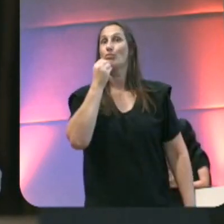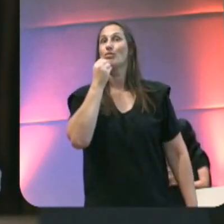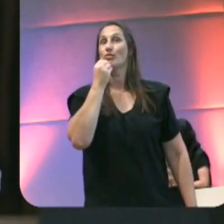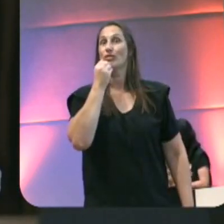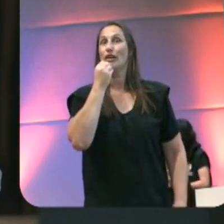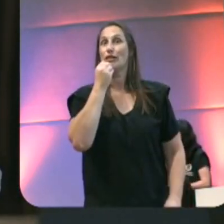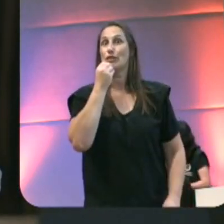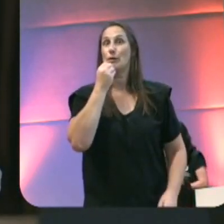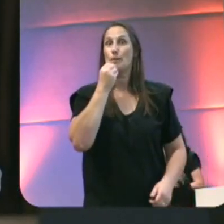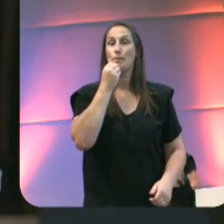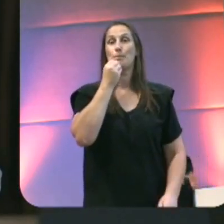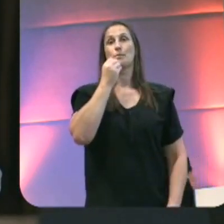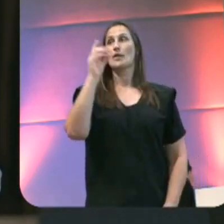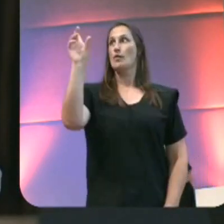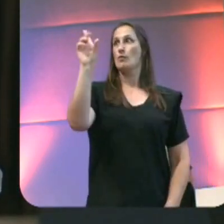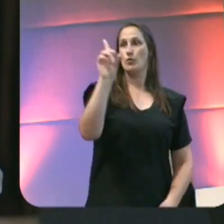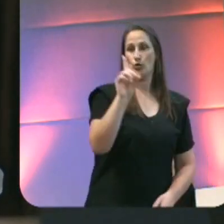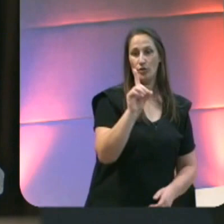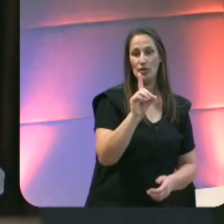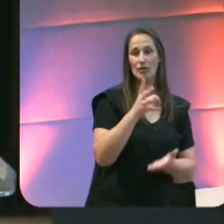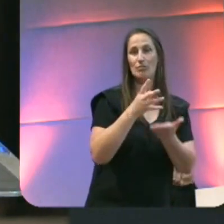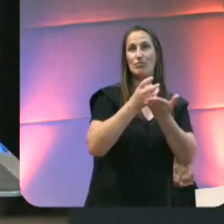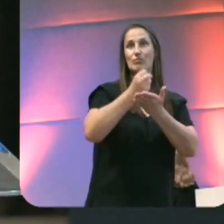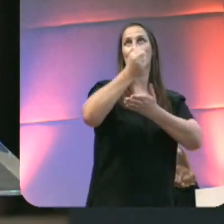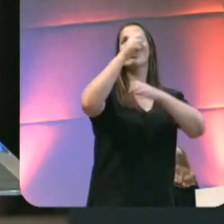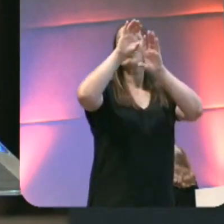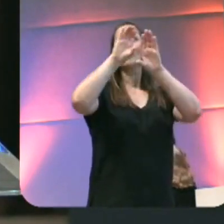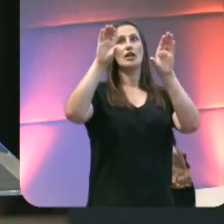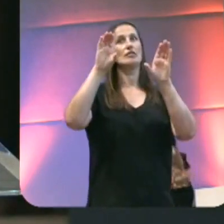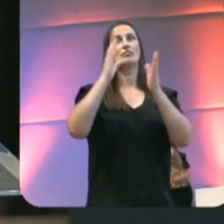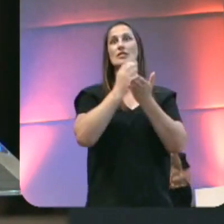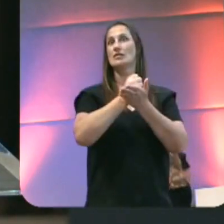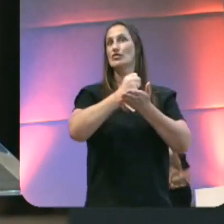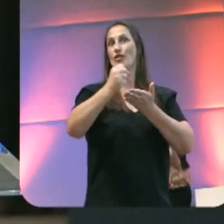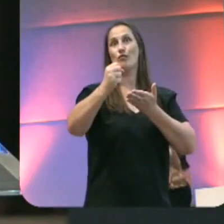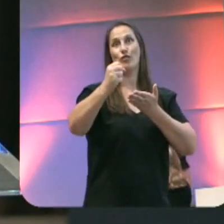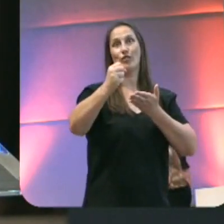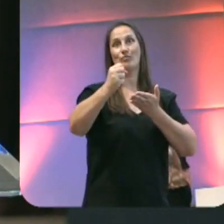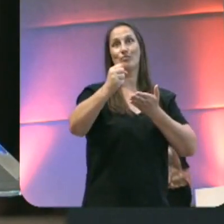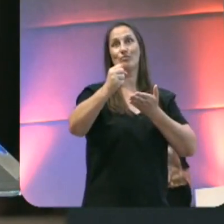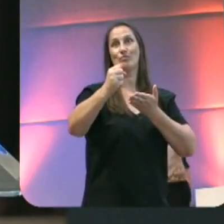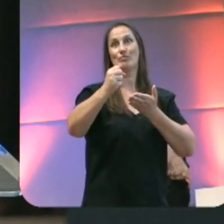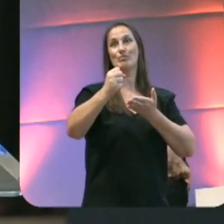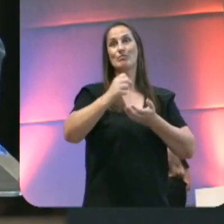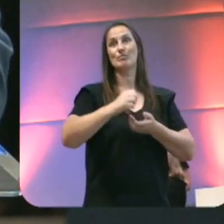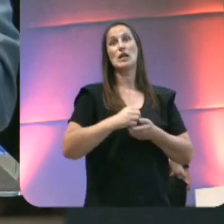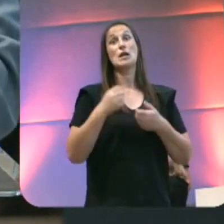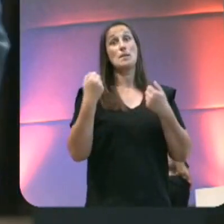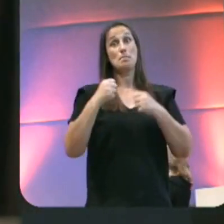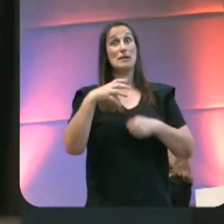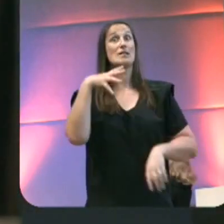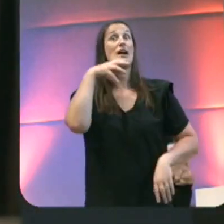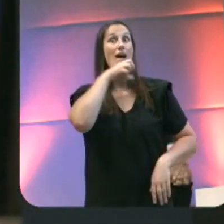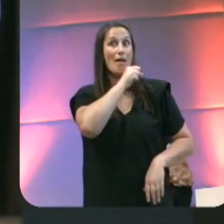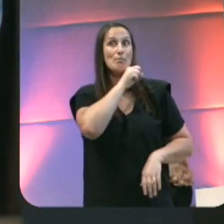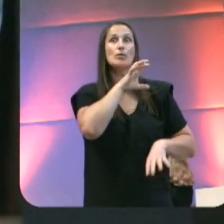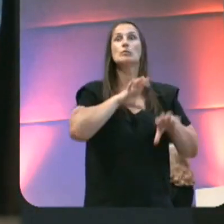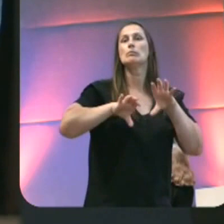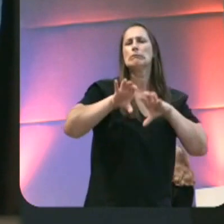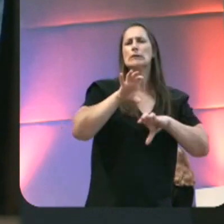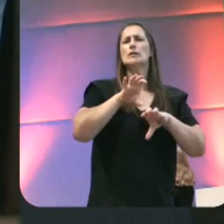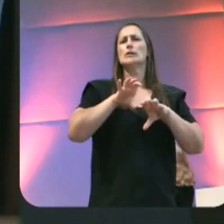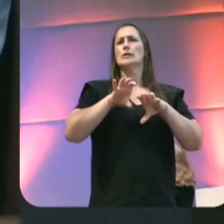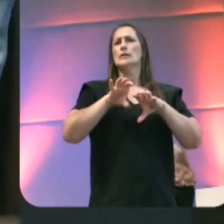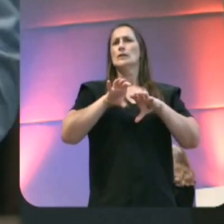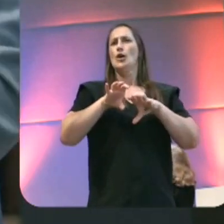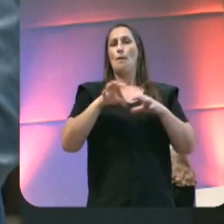estar preparado para o encontro com Jesus acontece aqui e agora, durante a nossa vida. No entanto, eu gostaria